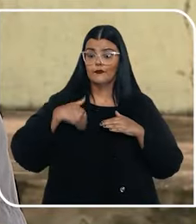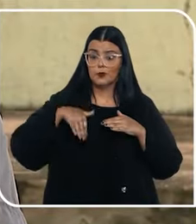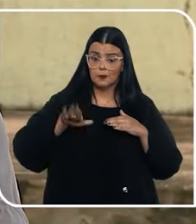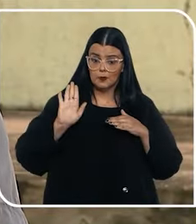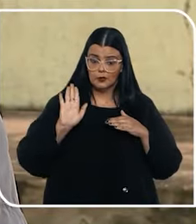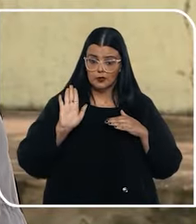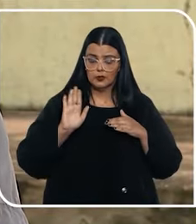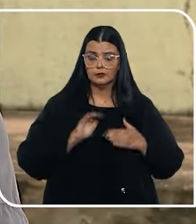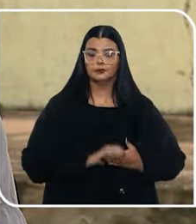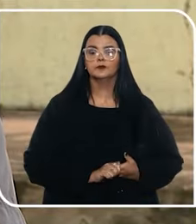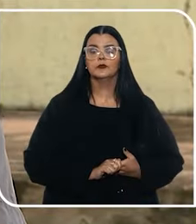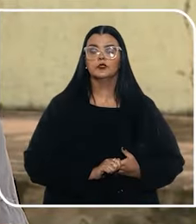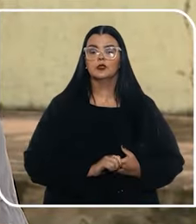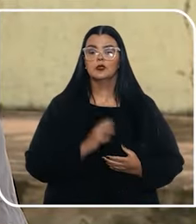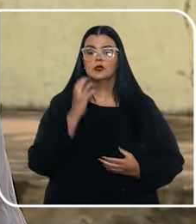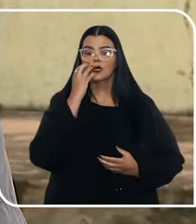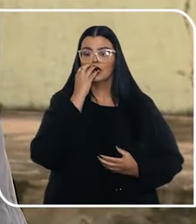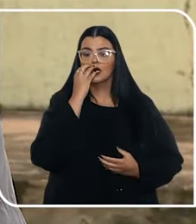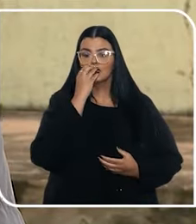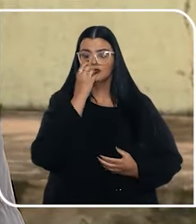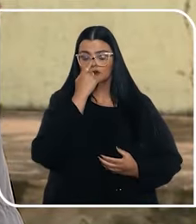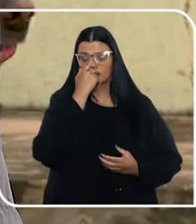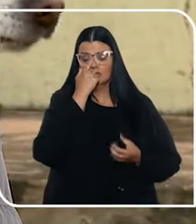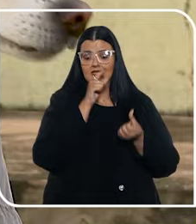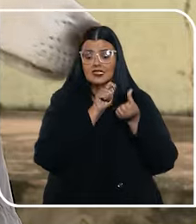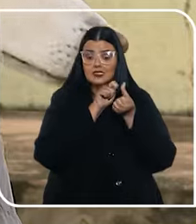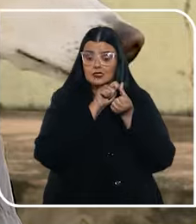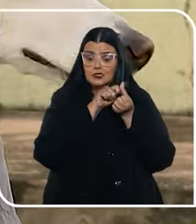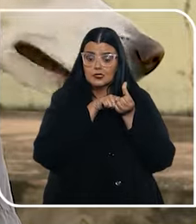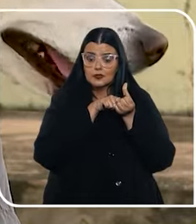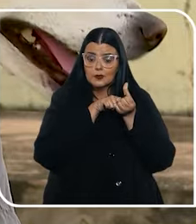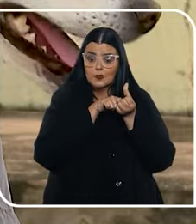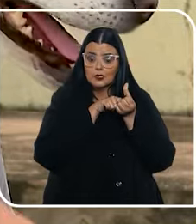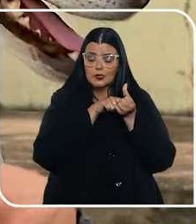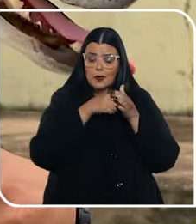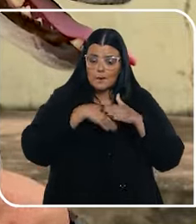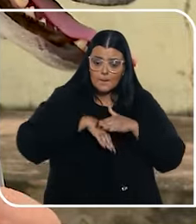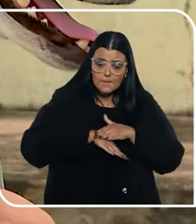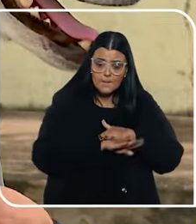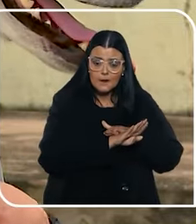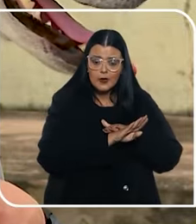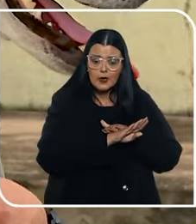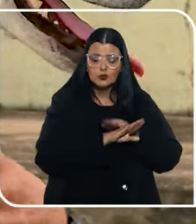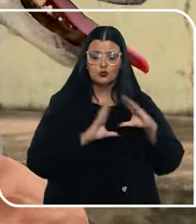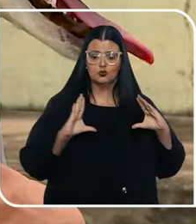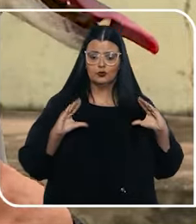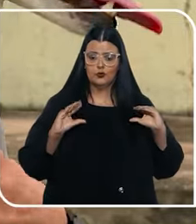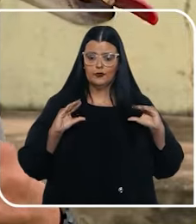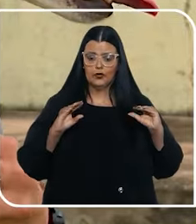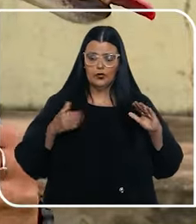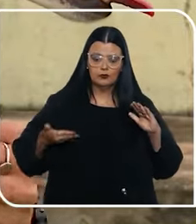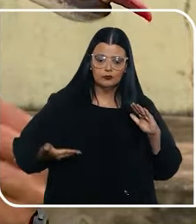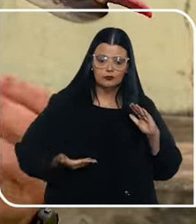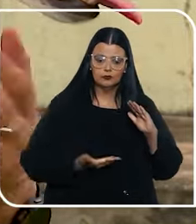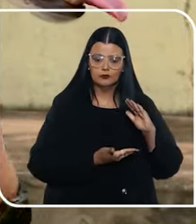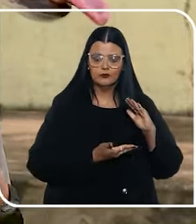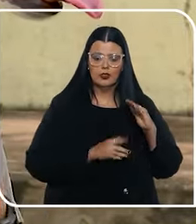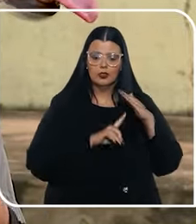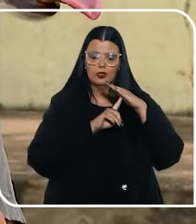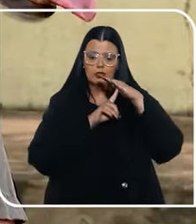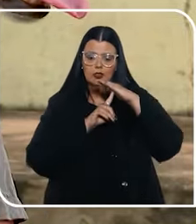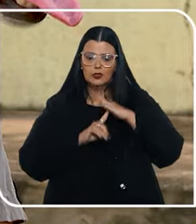Quando ele foi embora, essa cachorra ficou 6 meses debaixo do sofá. Ela teve que